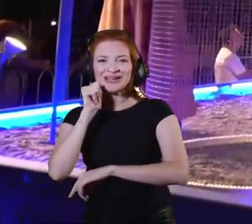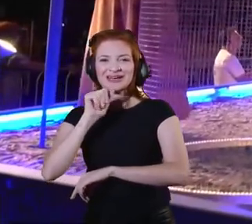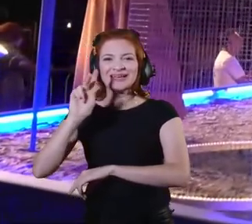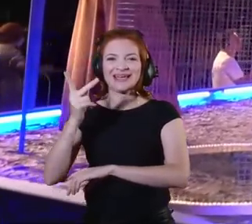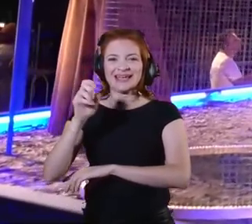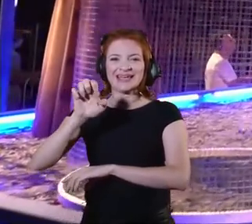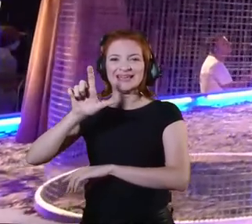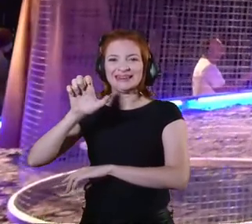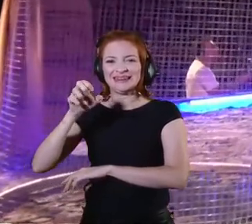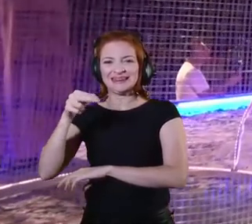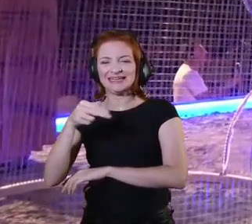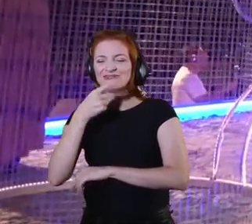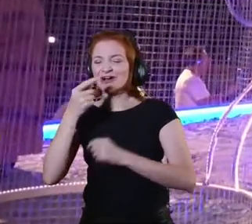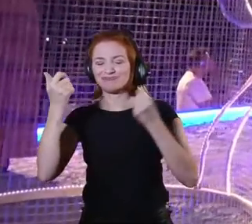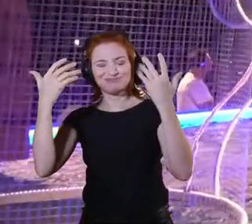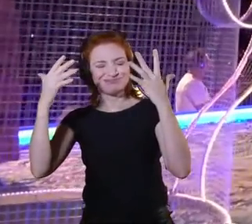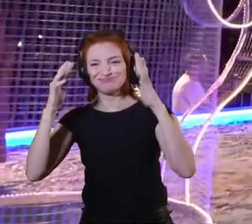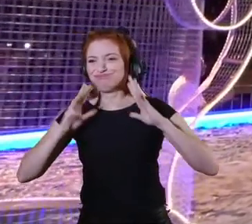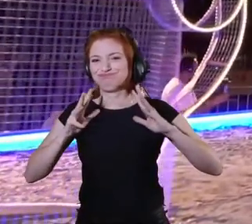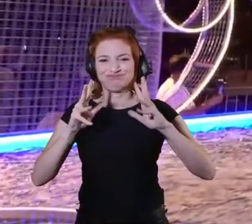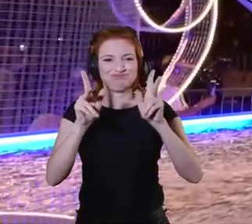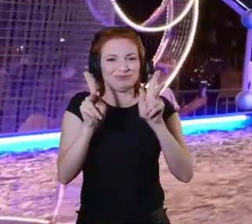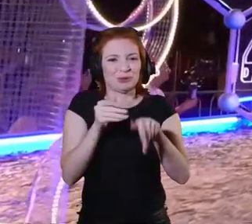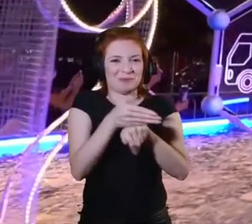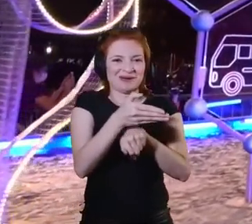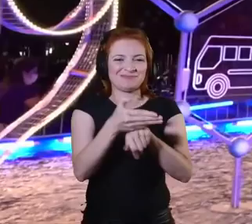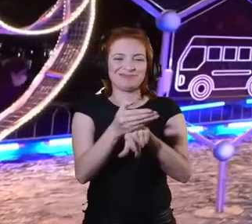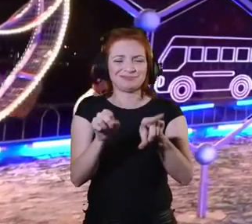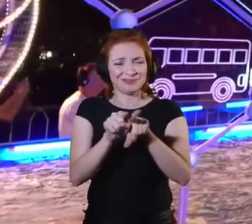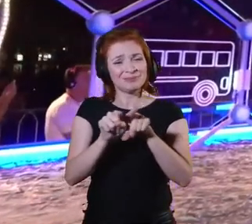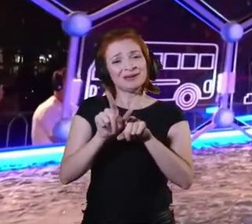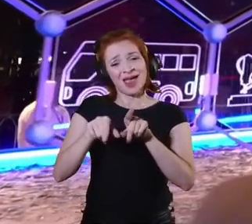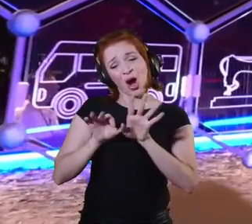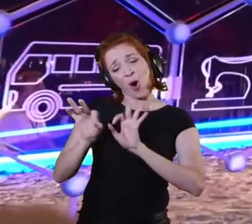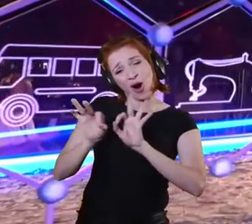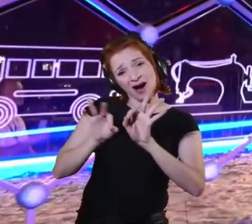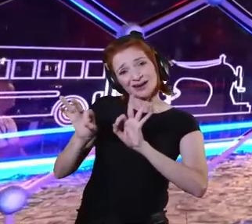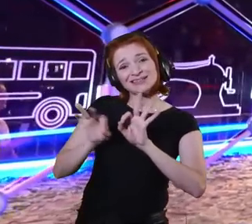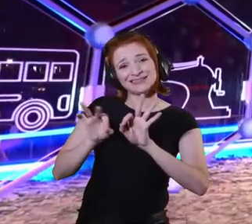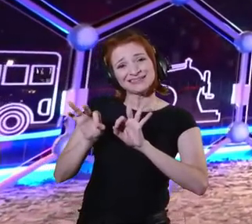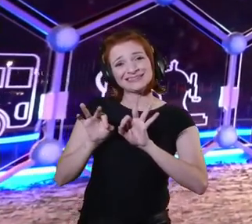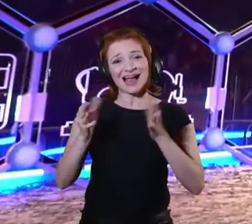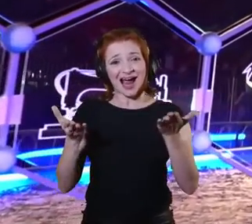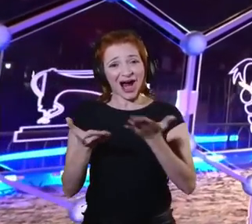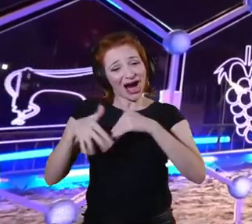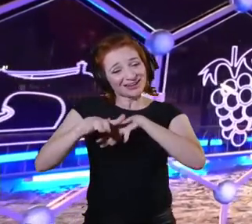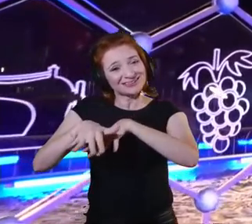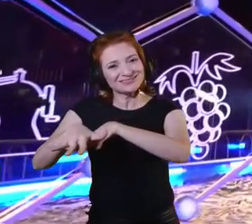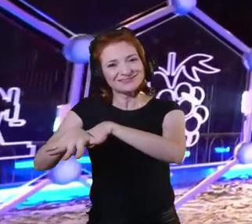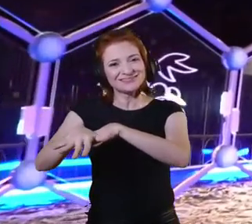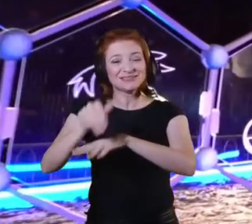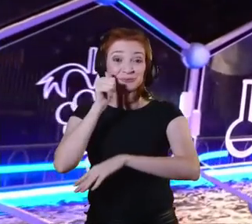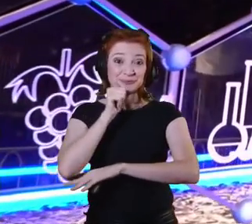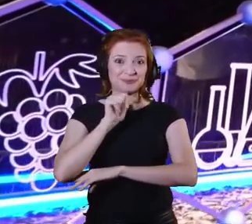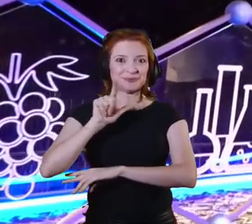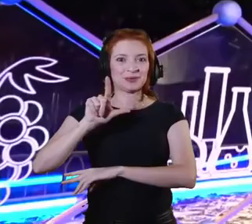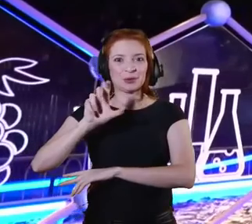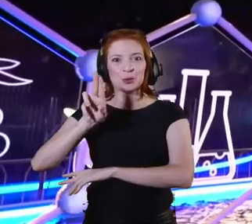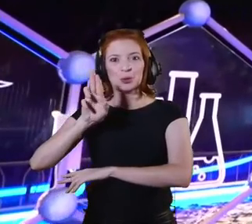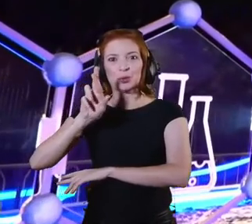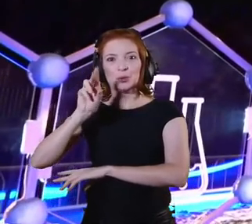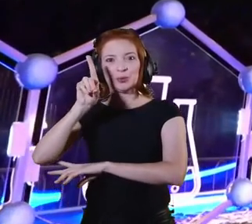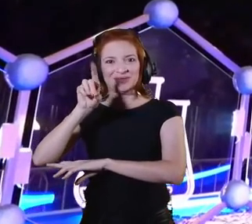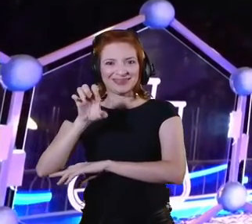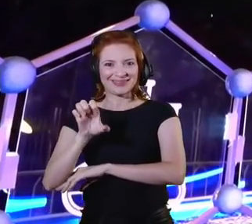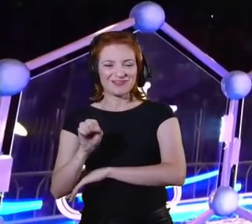Guia. Parabéns a todos os participantes e os envolvidos na programação desse desfile. A Lourdes Indicate